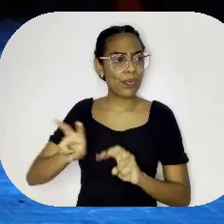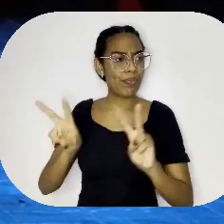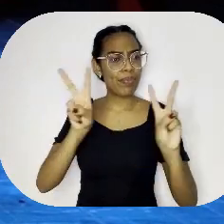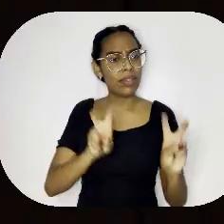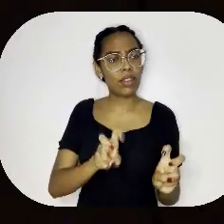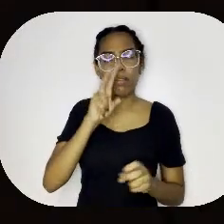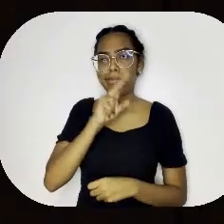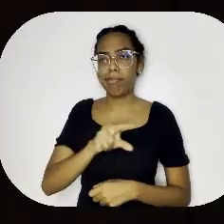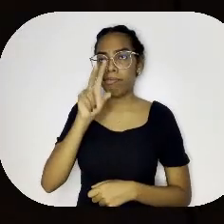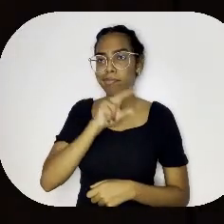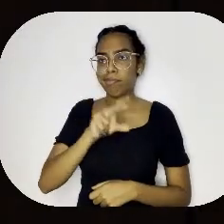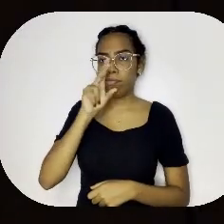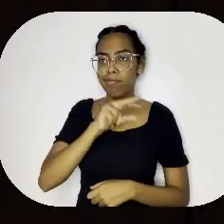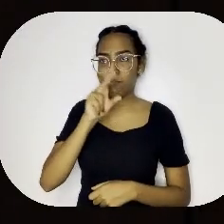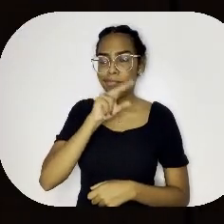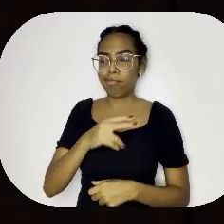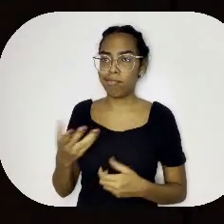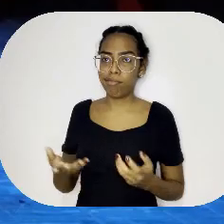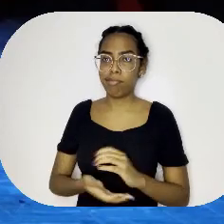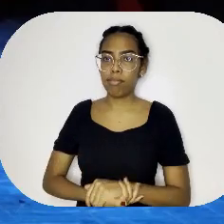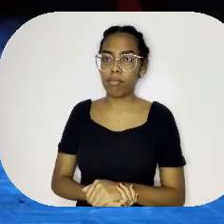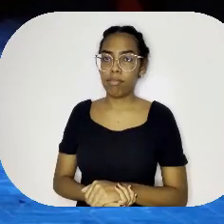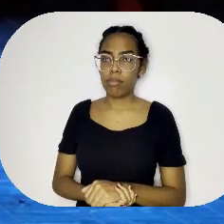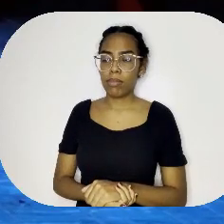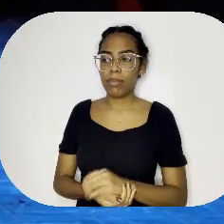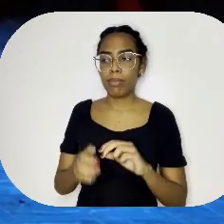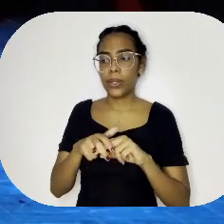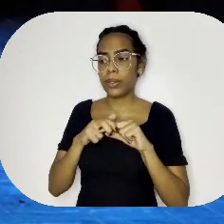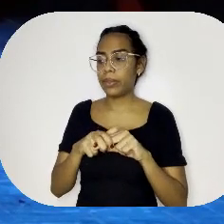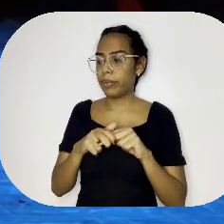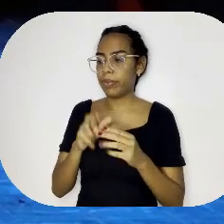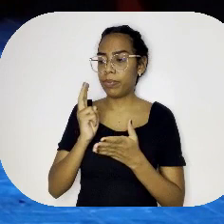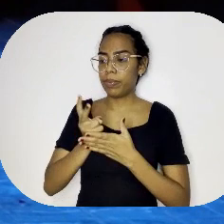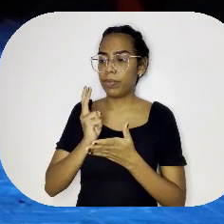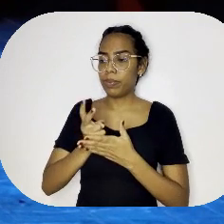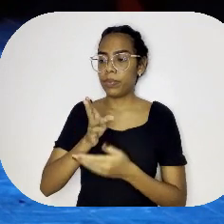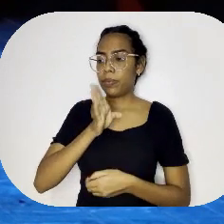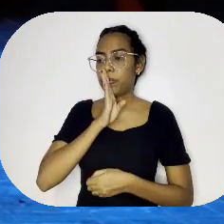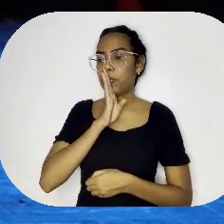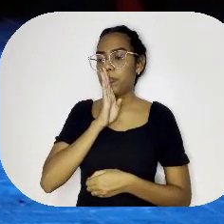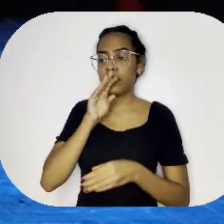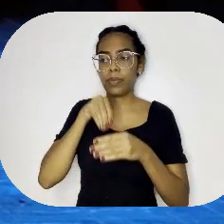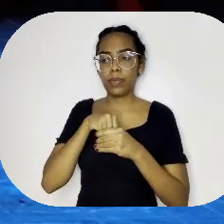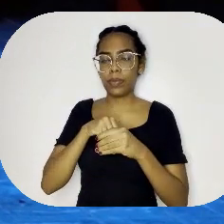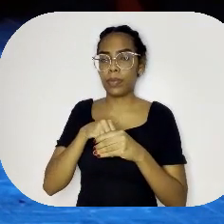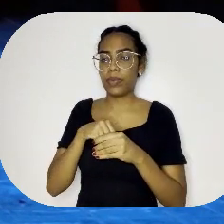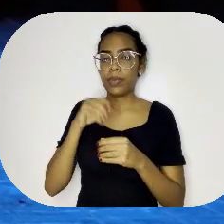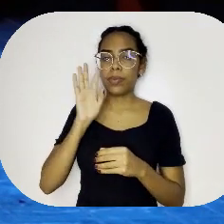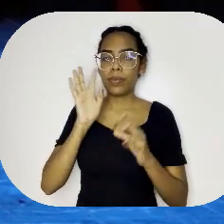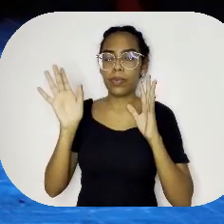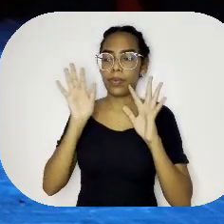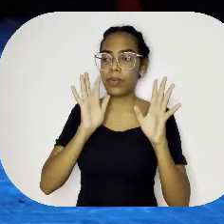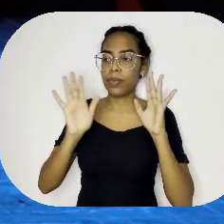esse seu decadentismo simbolista. Não é à toa, né, que que fica enclausurada na sua torre etérea só